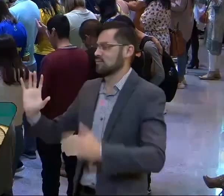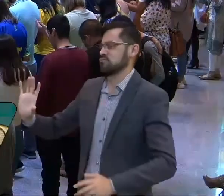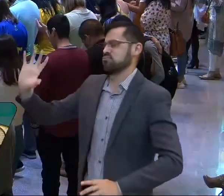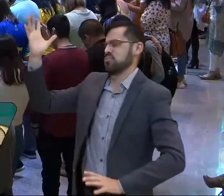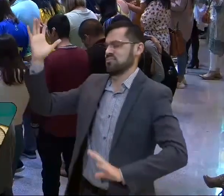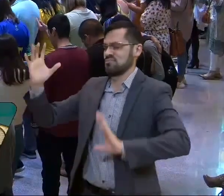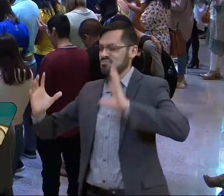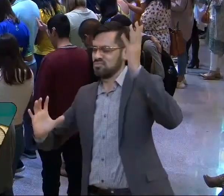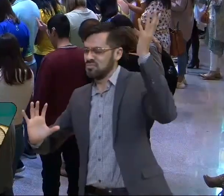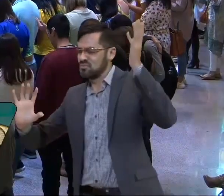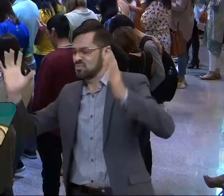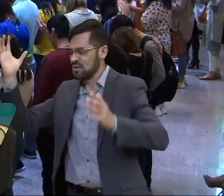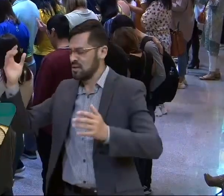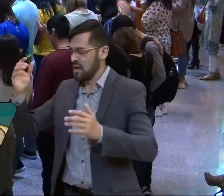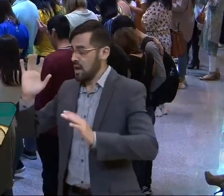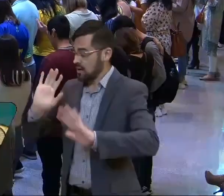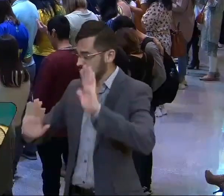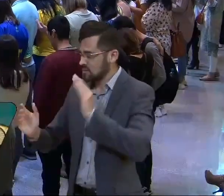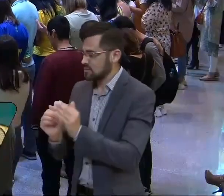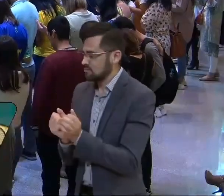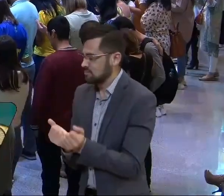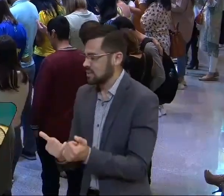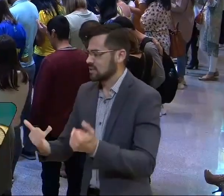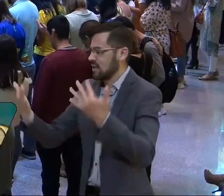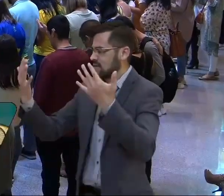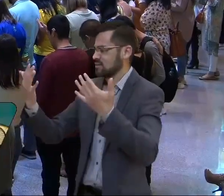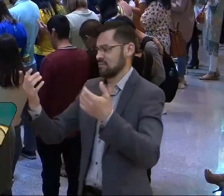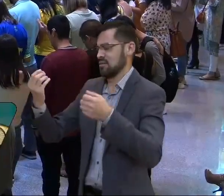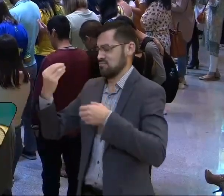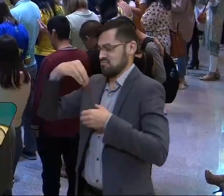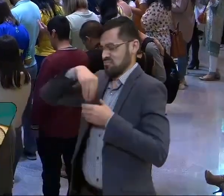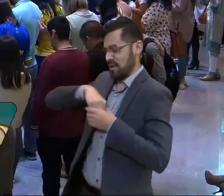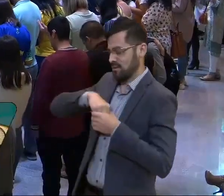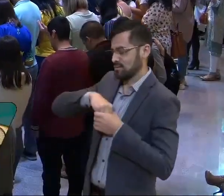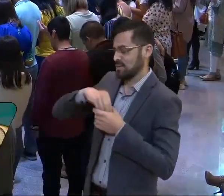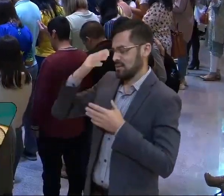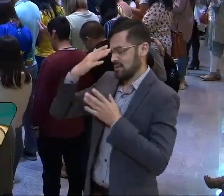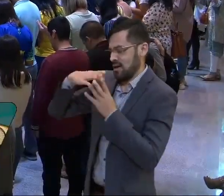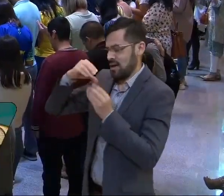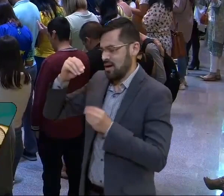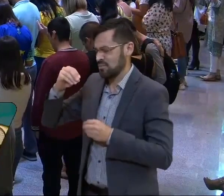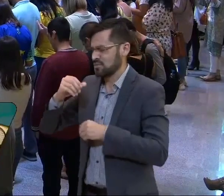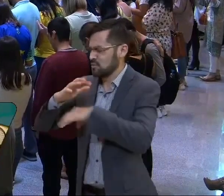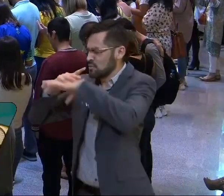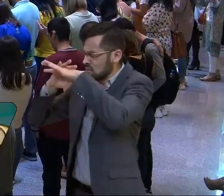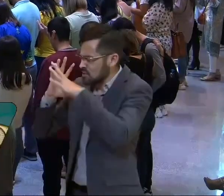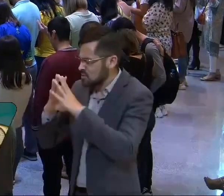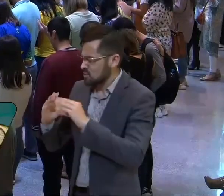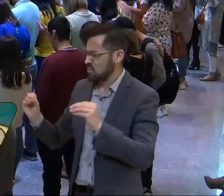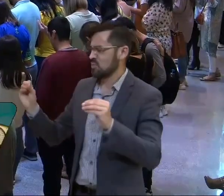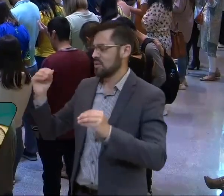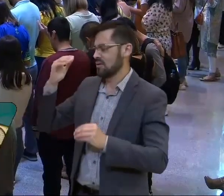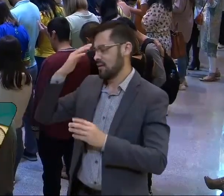Alguns são milagres dentro da alma. Muda o coração. Cura feridas.